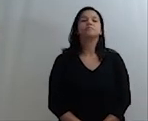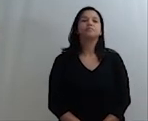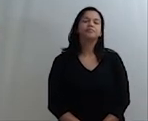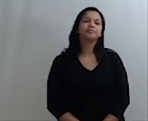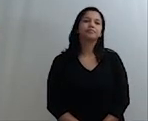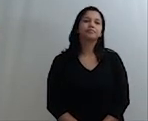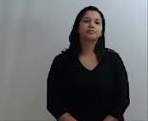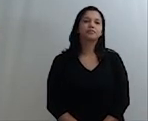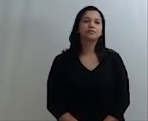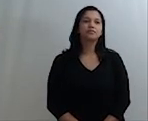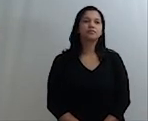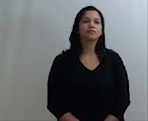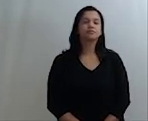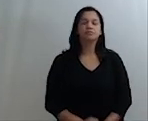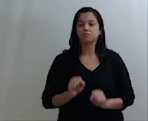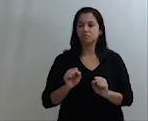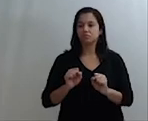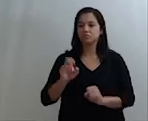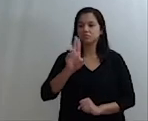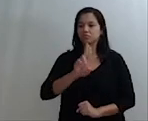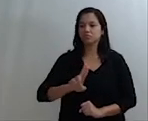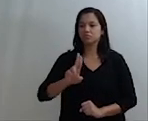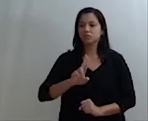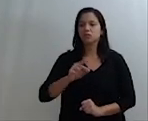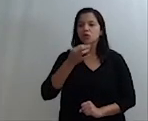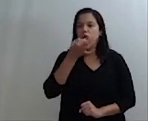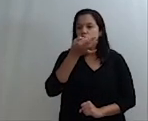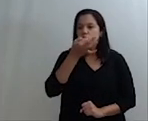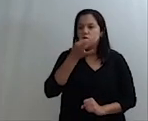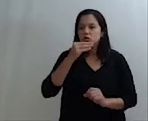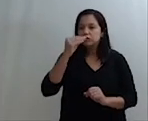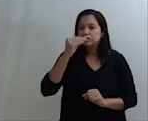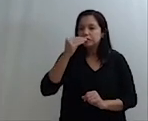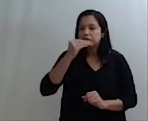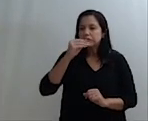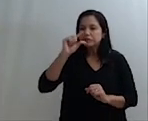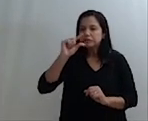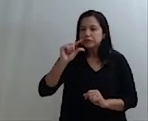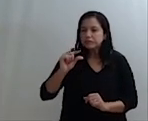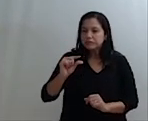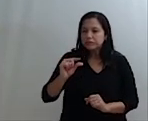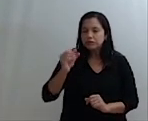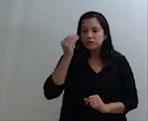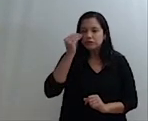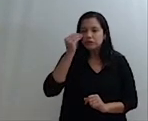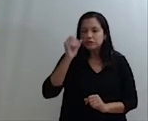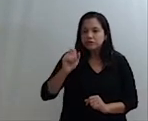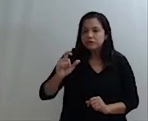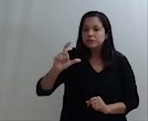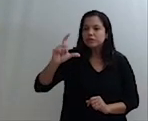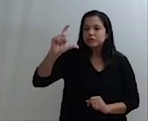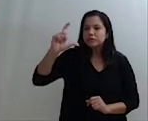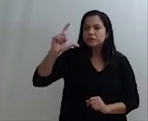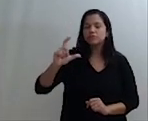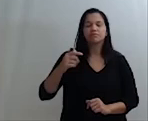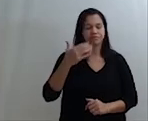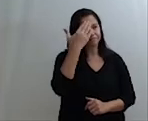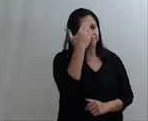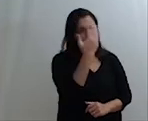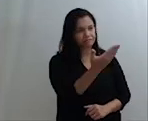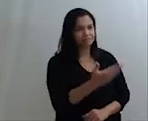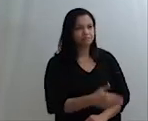então vossa excelência tem uso da palavra o seu som tá baixo Dr Francisco vou ver seu aumento aqui excelência pois não